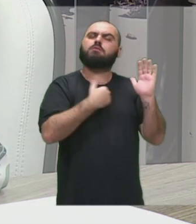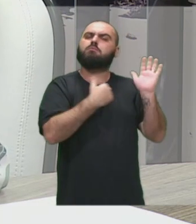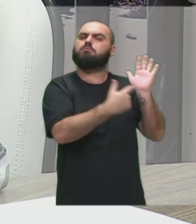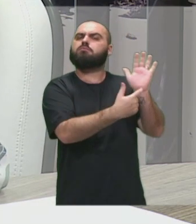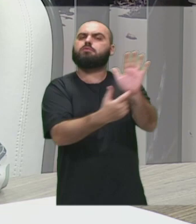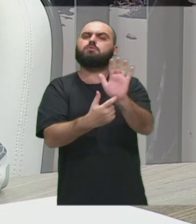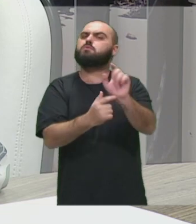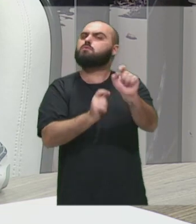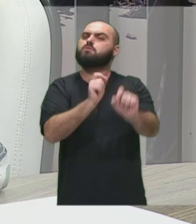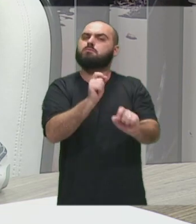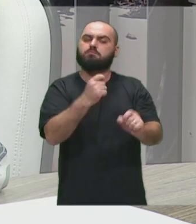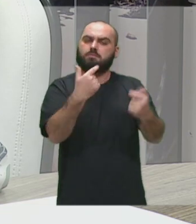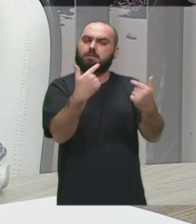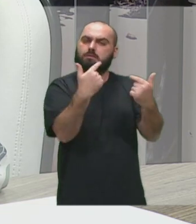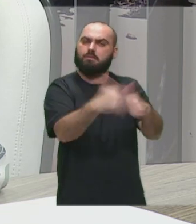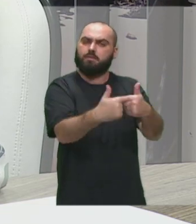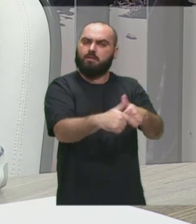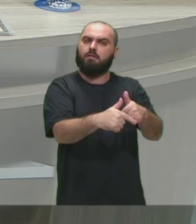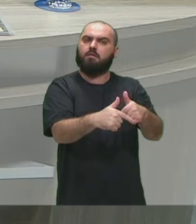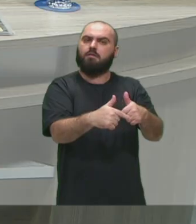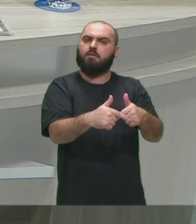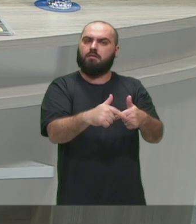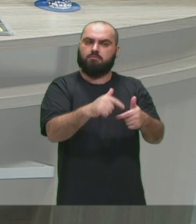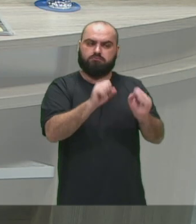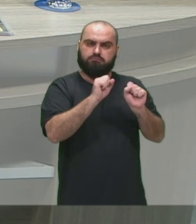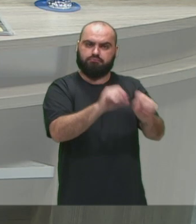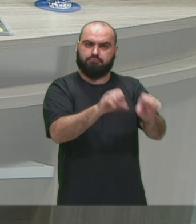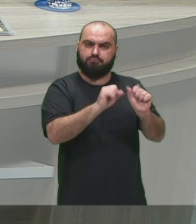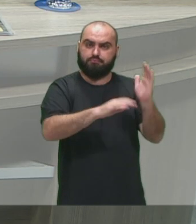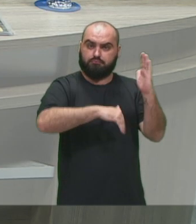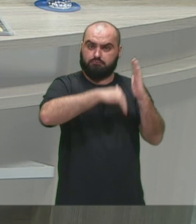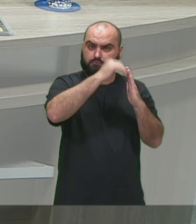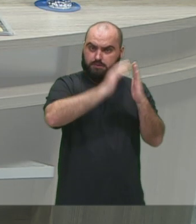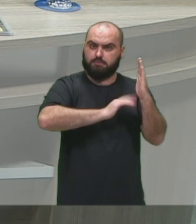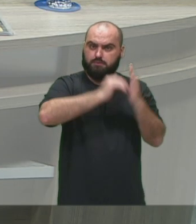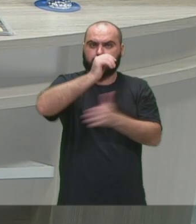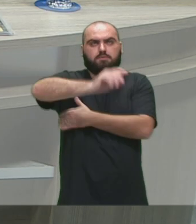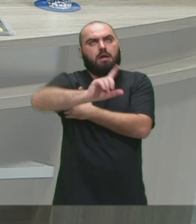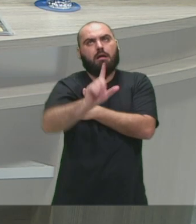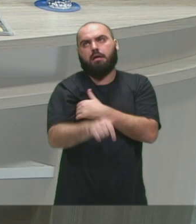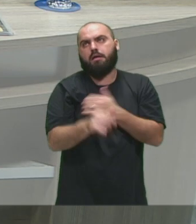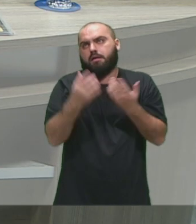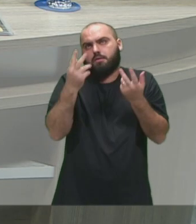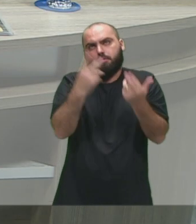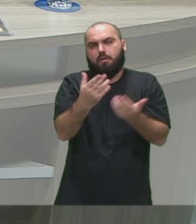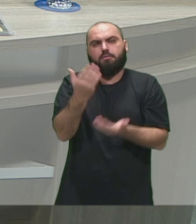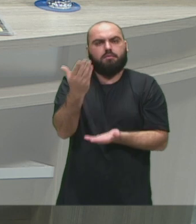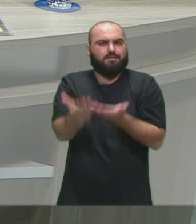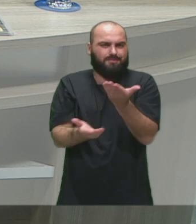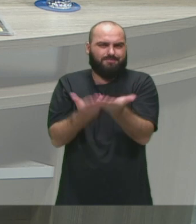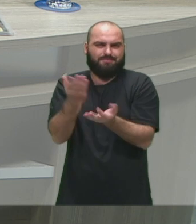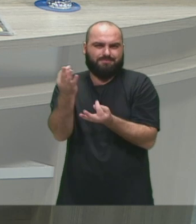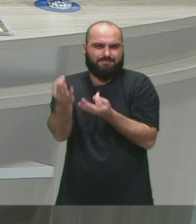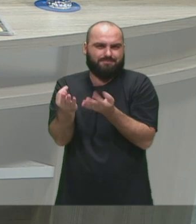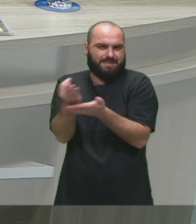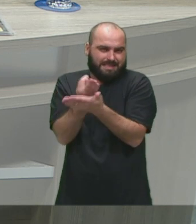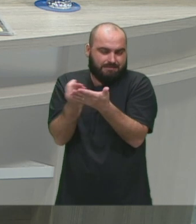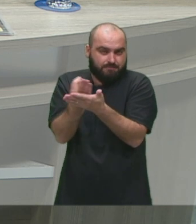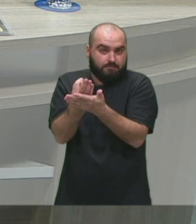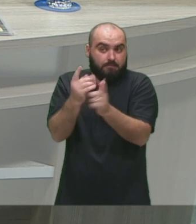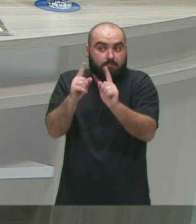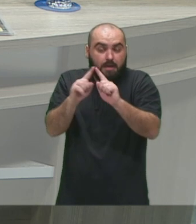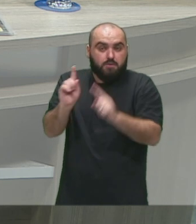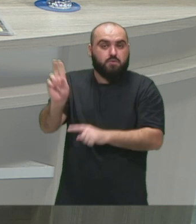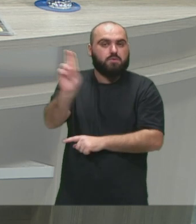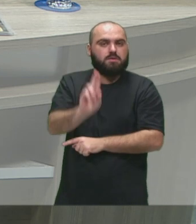gente trabalhar através das aulas de pintura, como uma aula de terapia, mas usando a pintura,